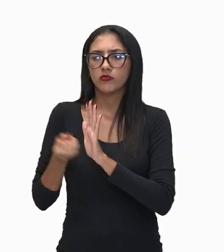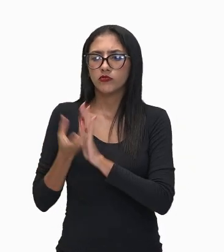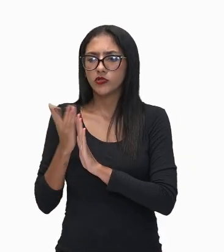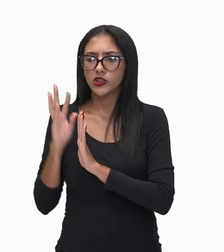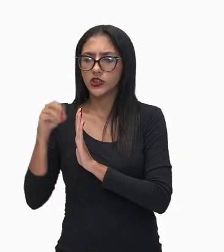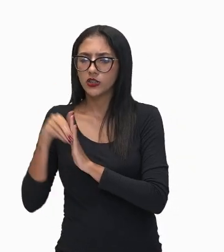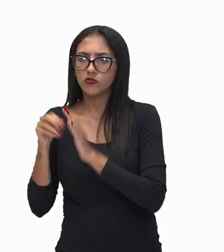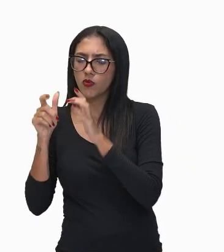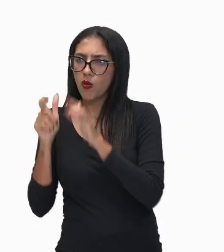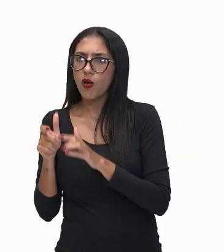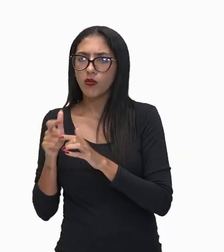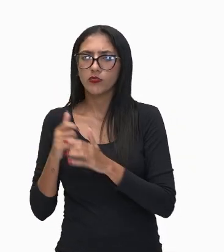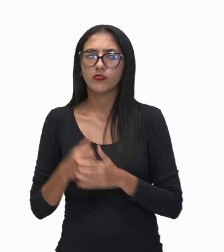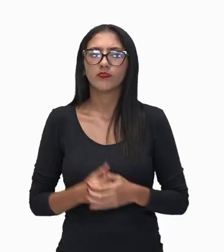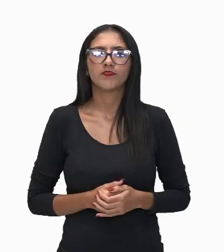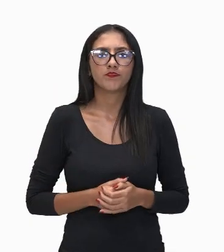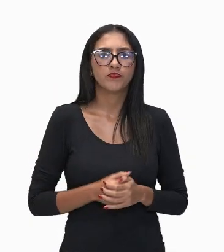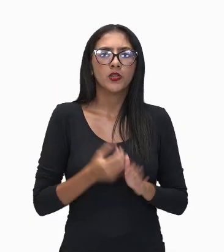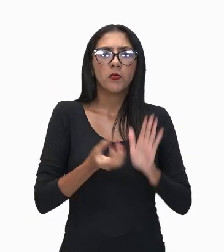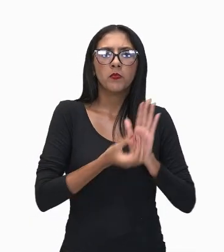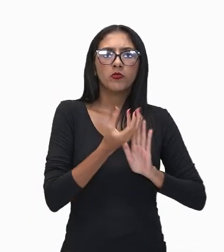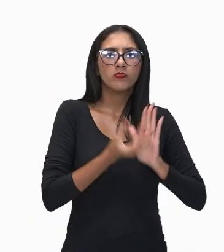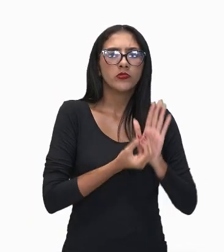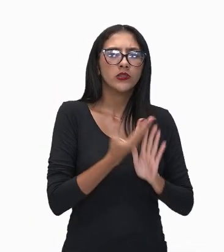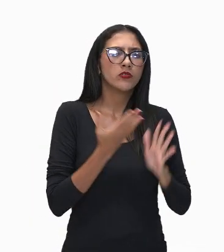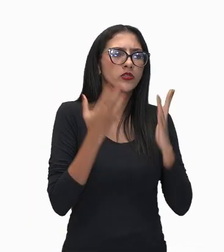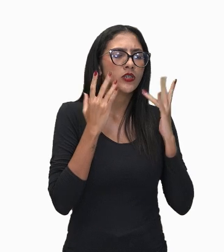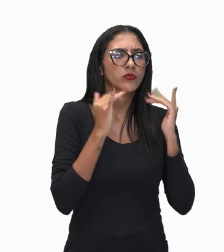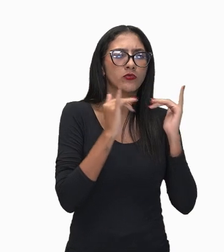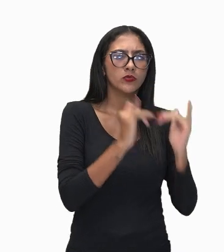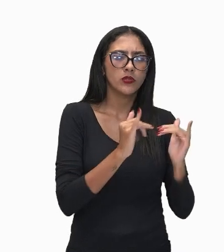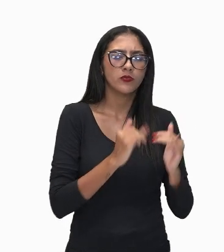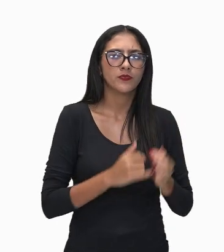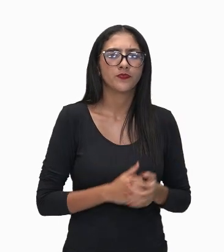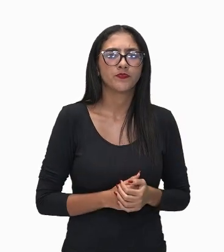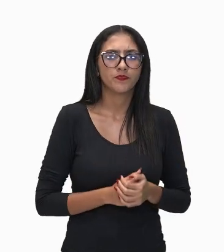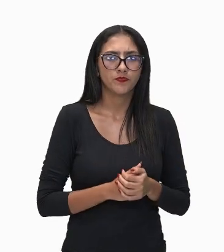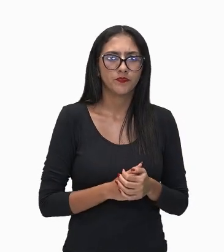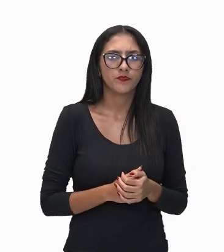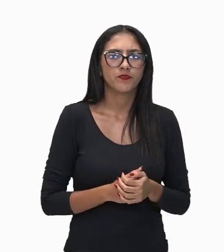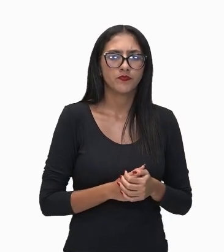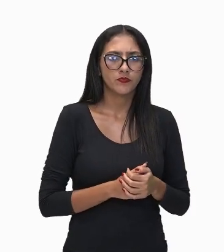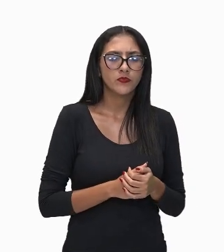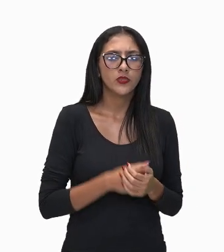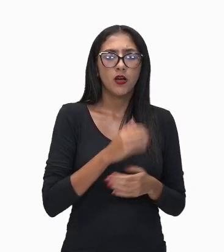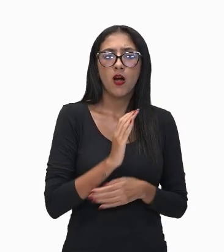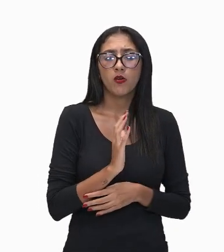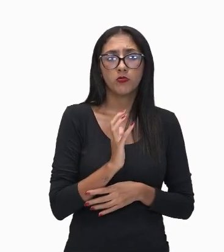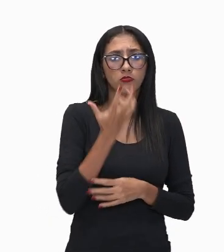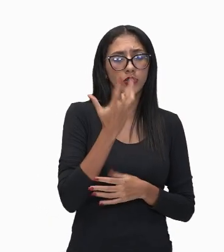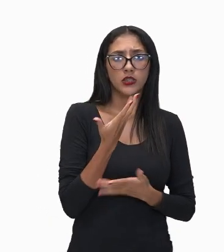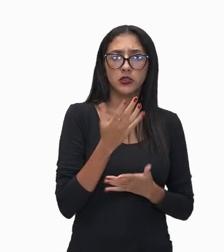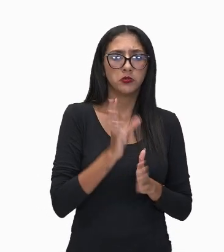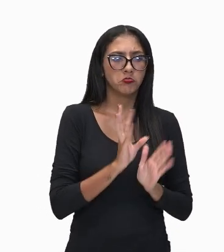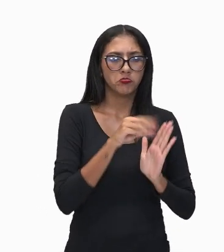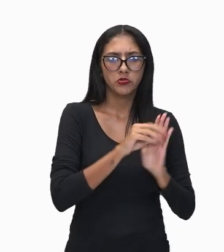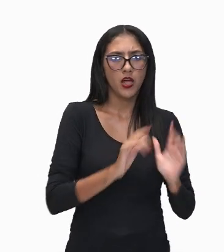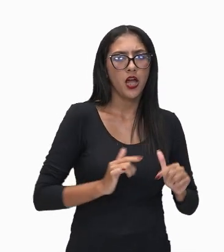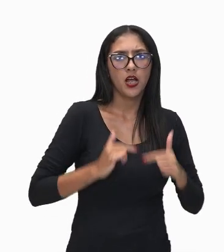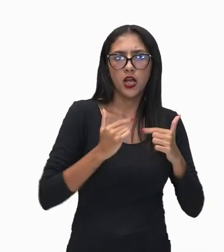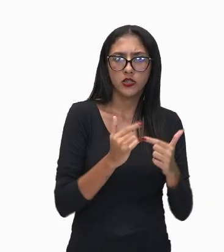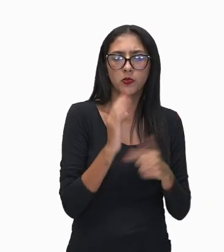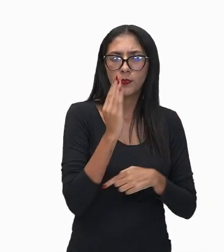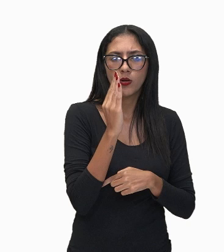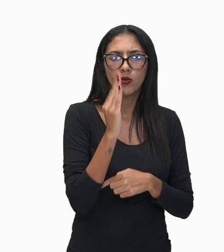artificialmente. Produção dos naturais, eles são produzidos através de processos biológicos. E os